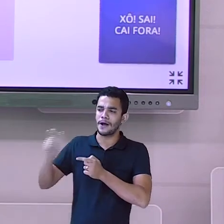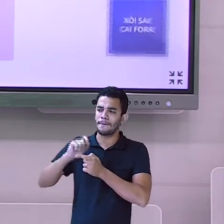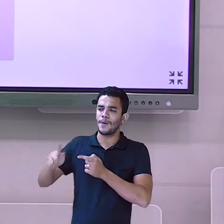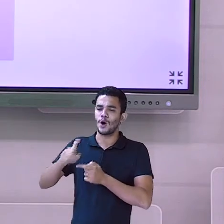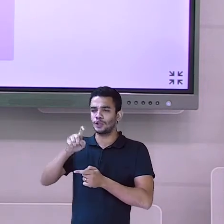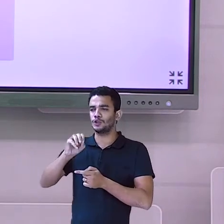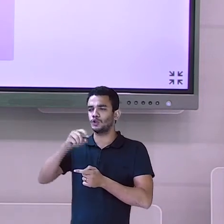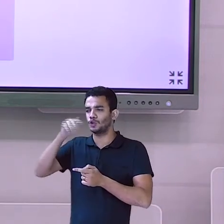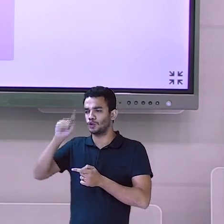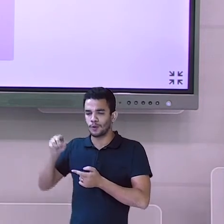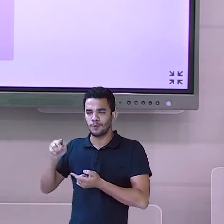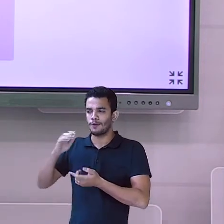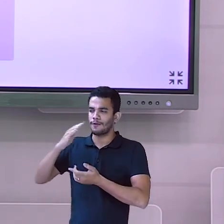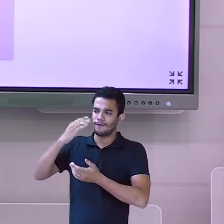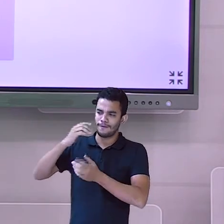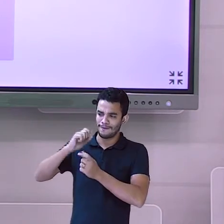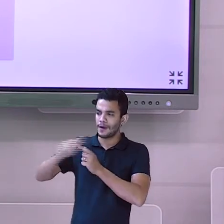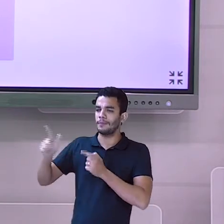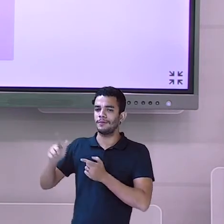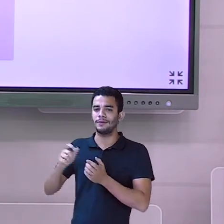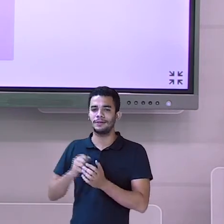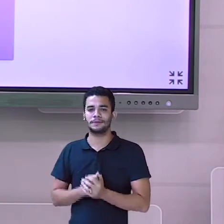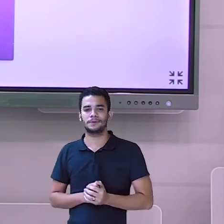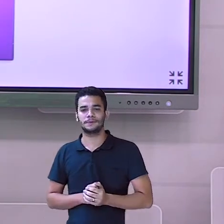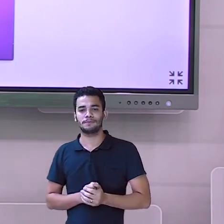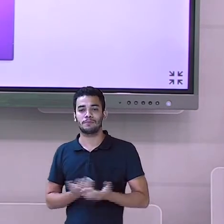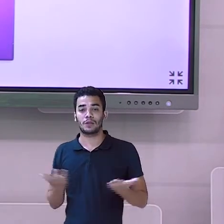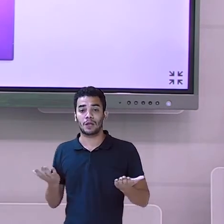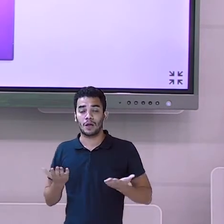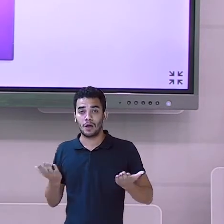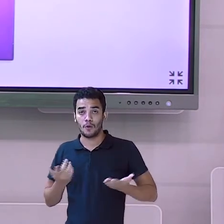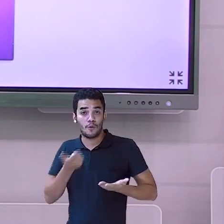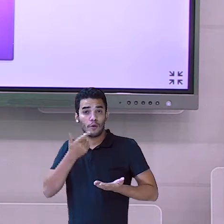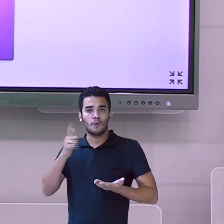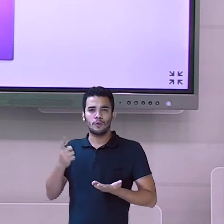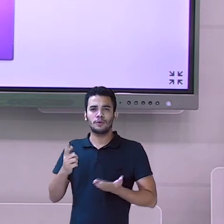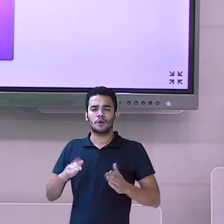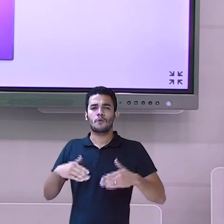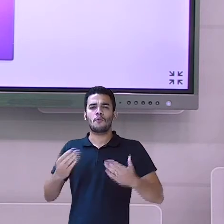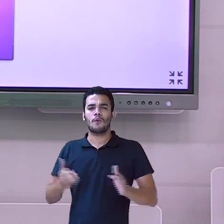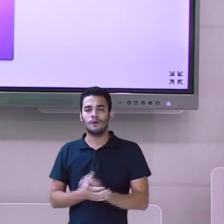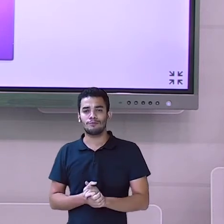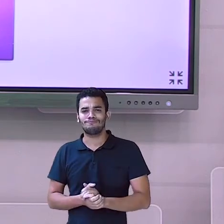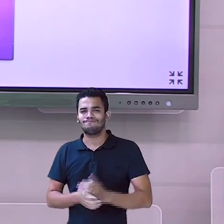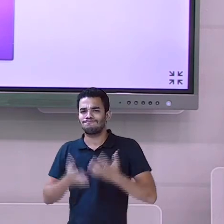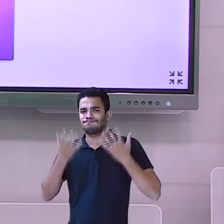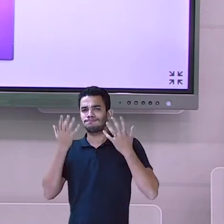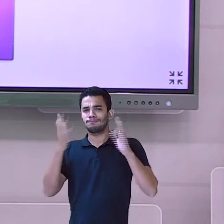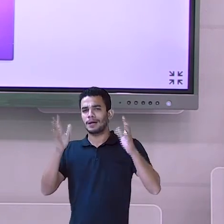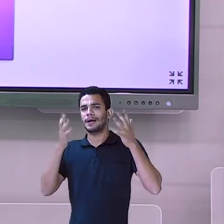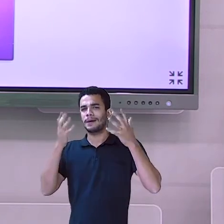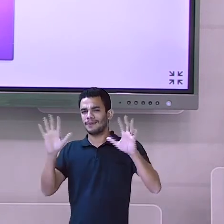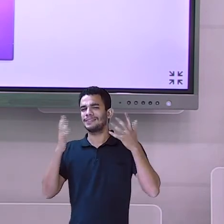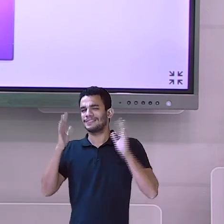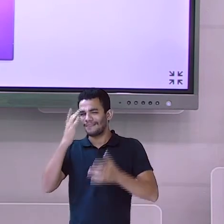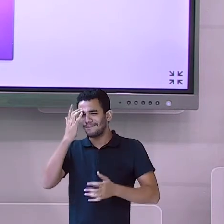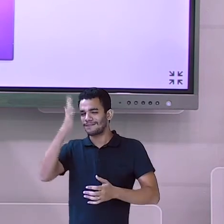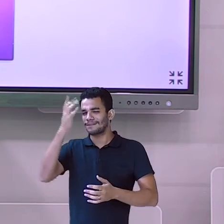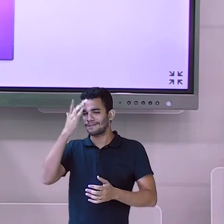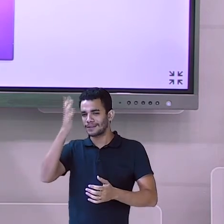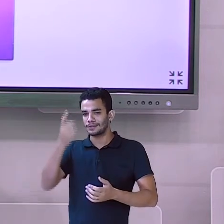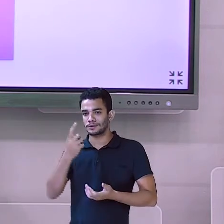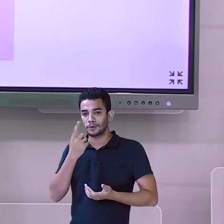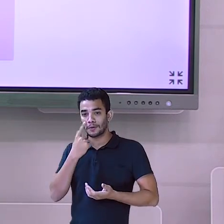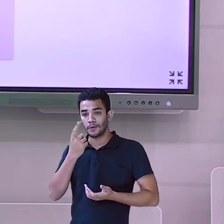cai fora. Interjeição de afugentamento. E a próxima interjeição, interjeição de aplauso. É a mais fácil, né, gente?